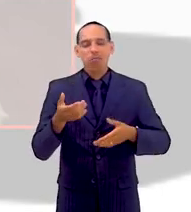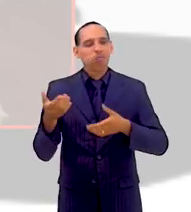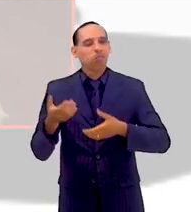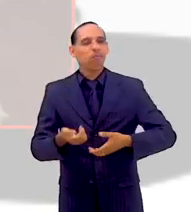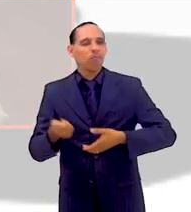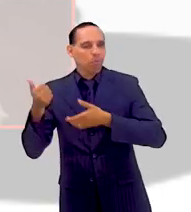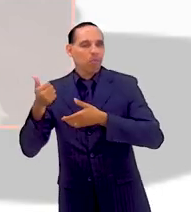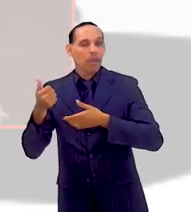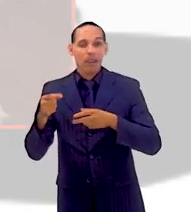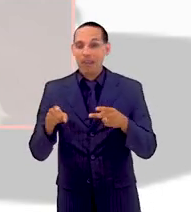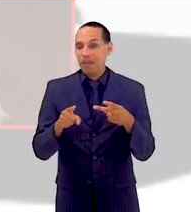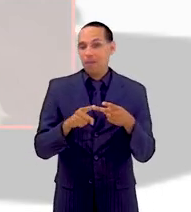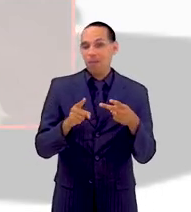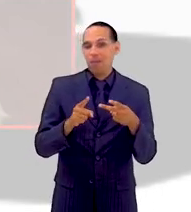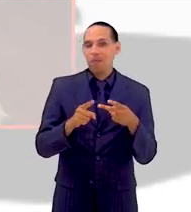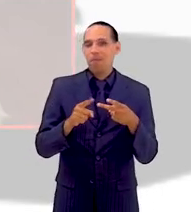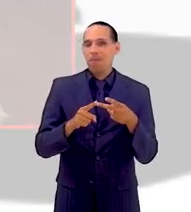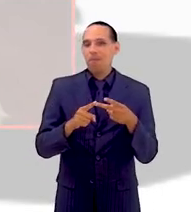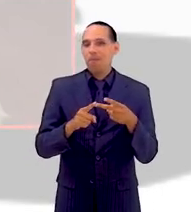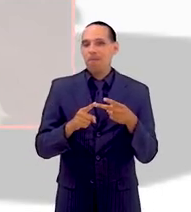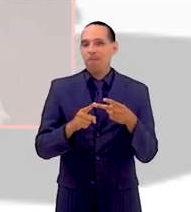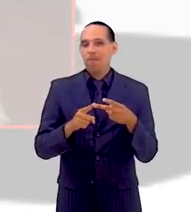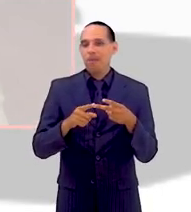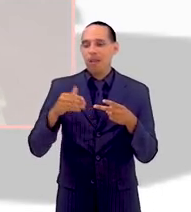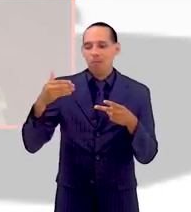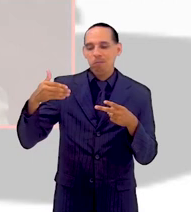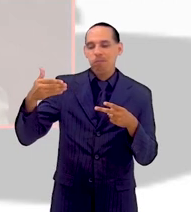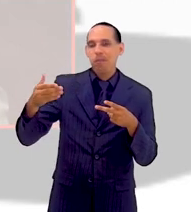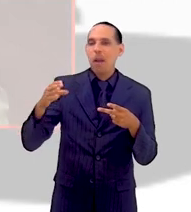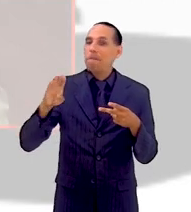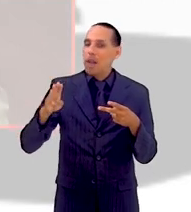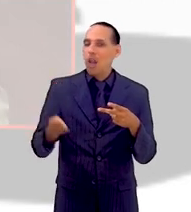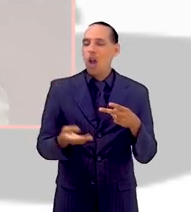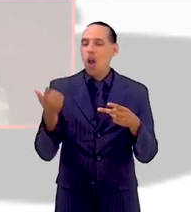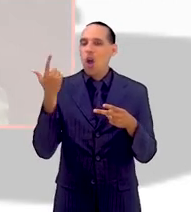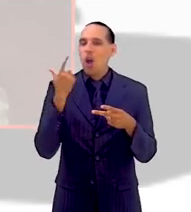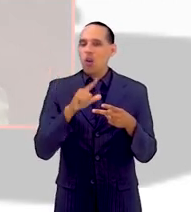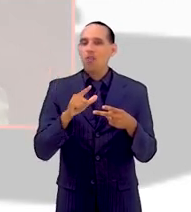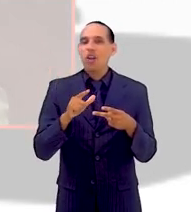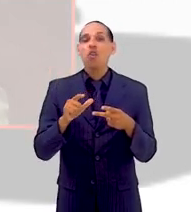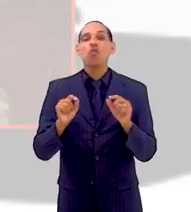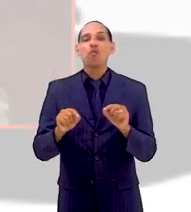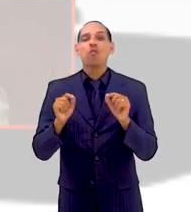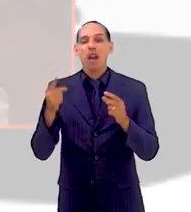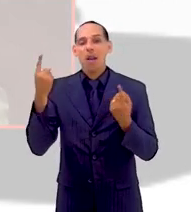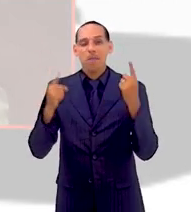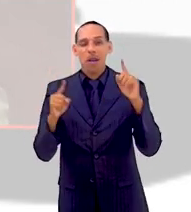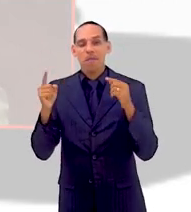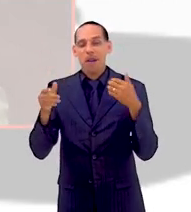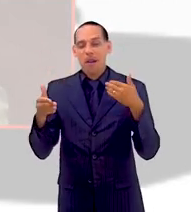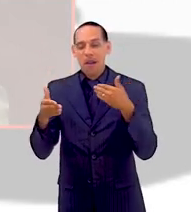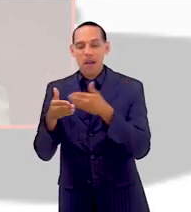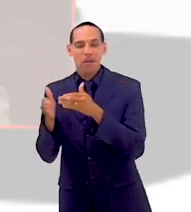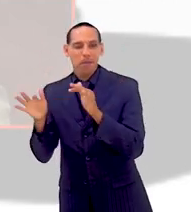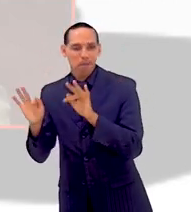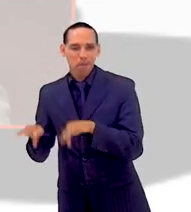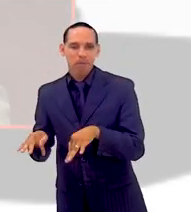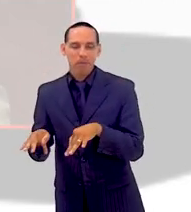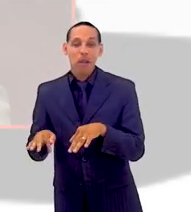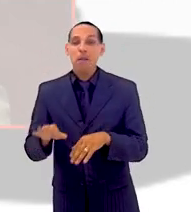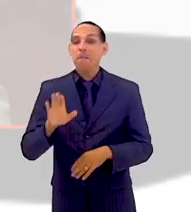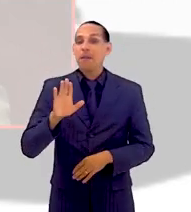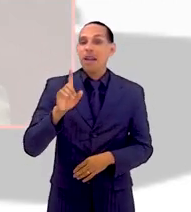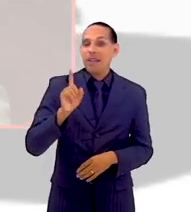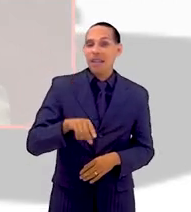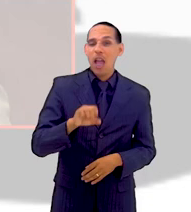que vamos ter uma projeção também significativa de alguns outros bilhões até o final da temporada passada no Carnaval. Mas isso dá bem uma